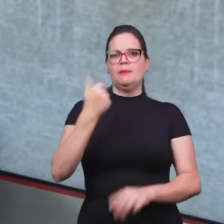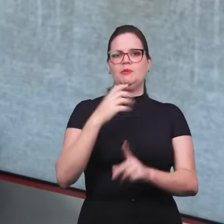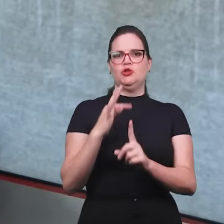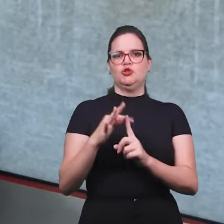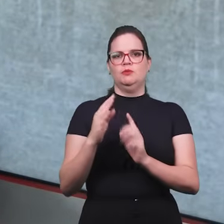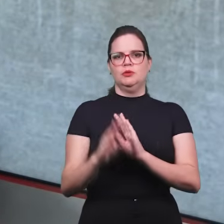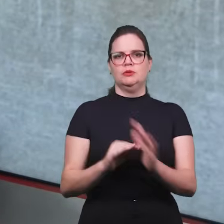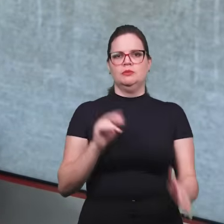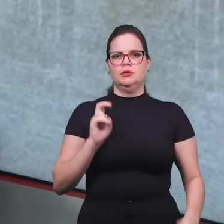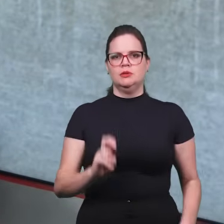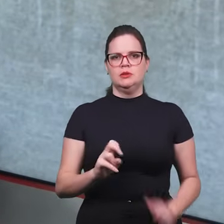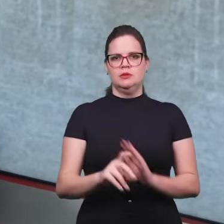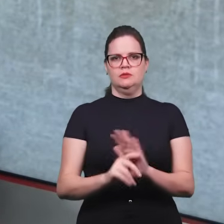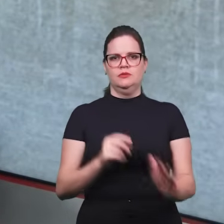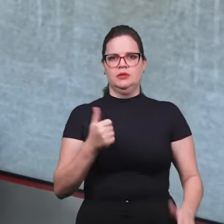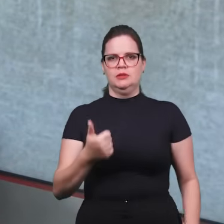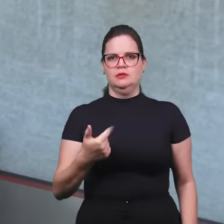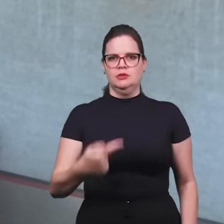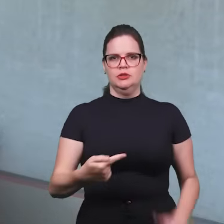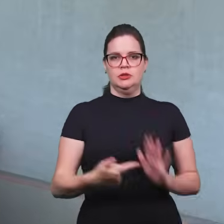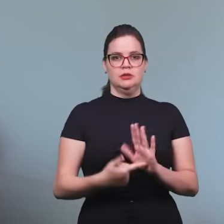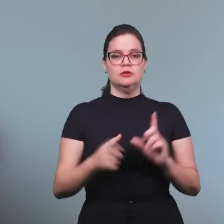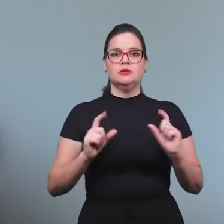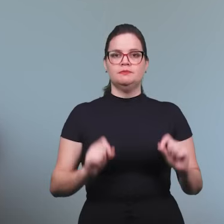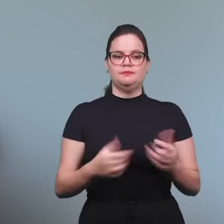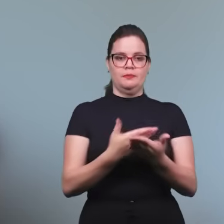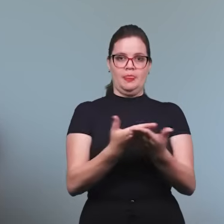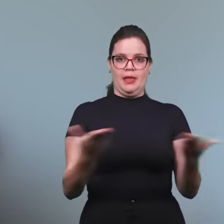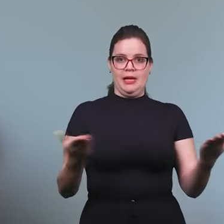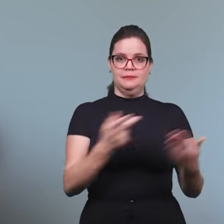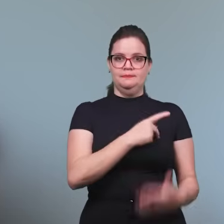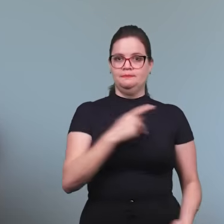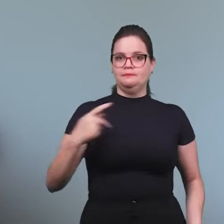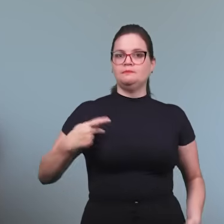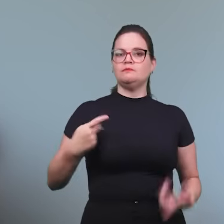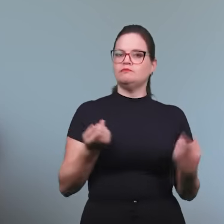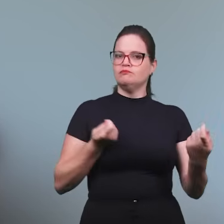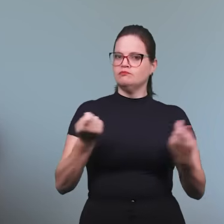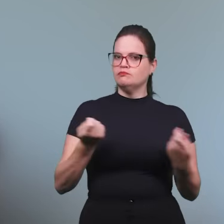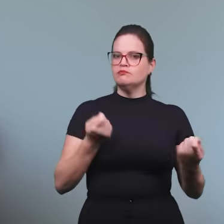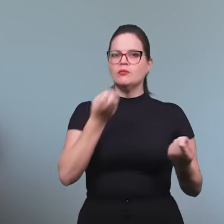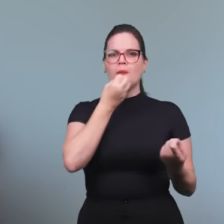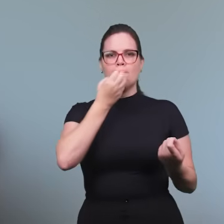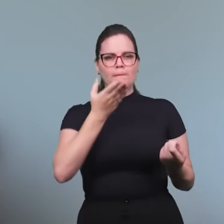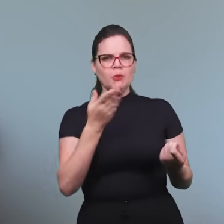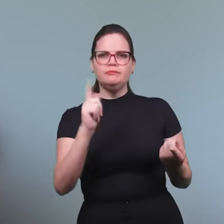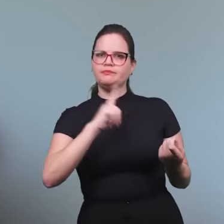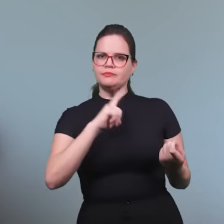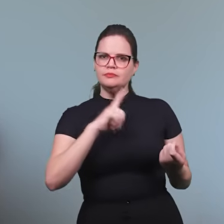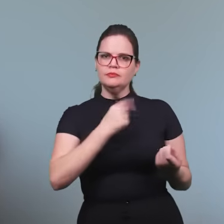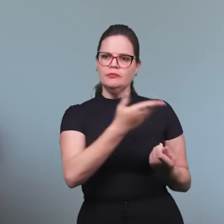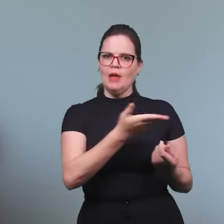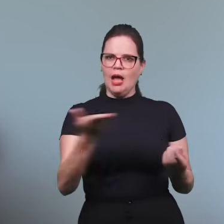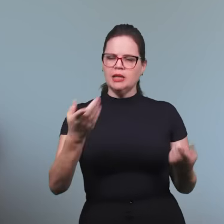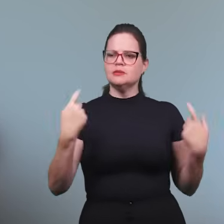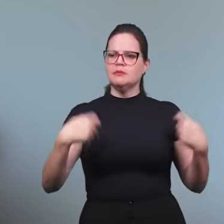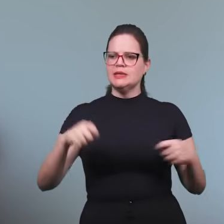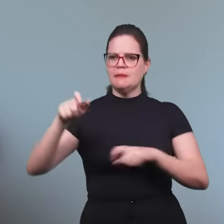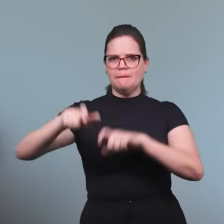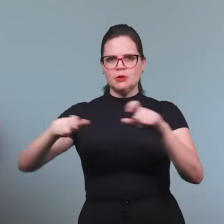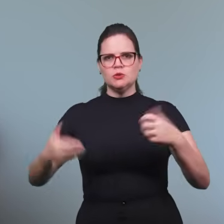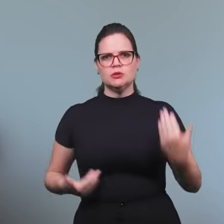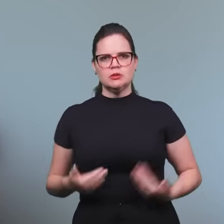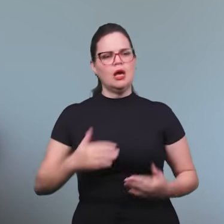verso 17, o apóstolo Paulo ali fala que os presbíteros que governam bem, eles sejam estimados por